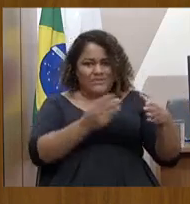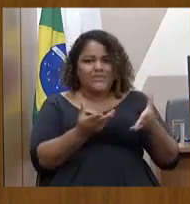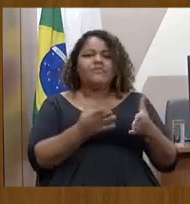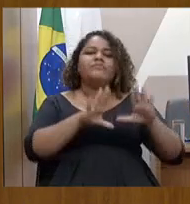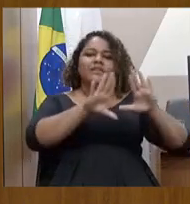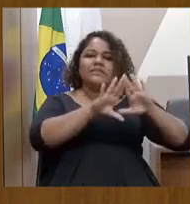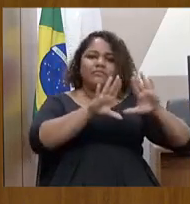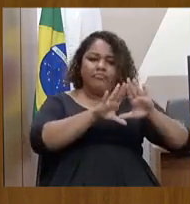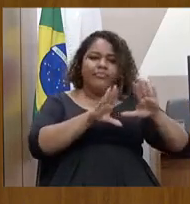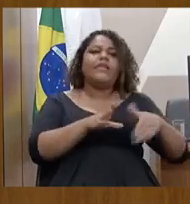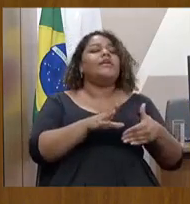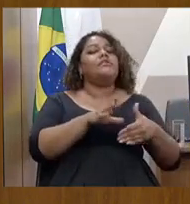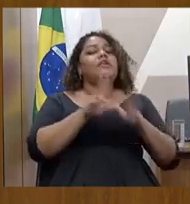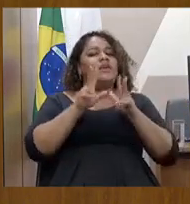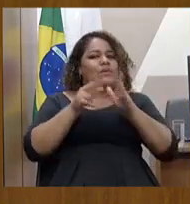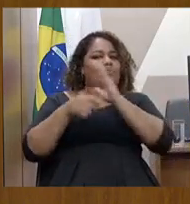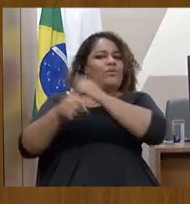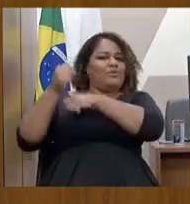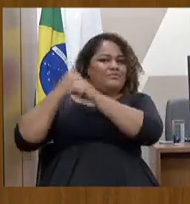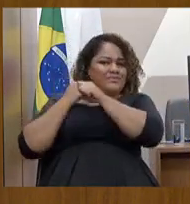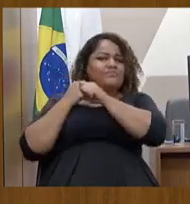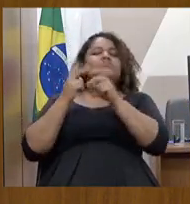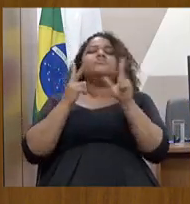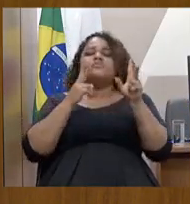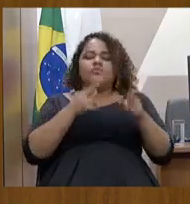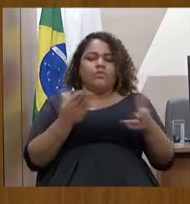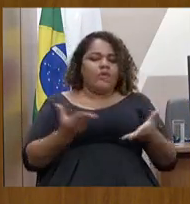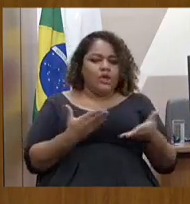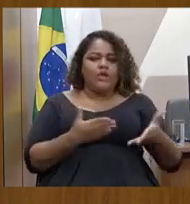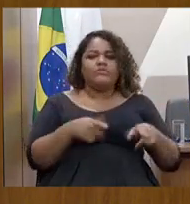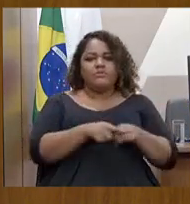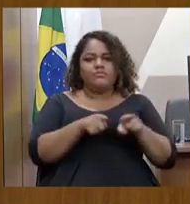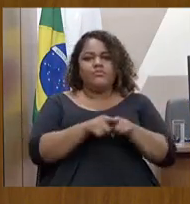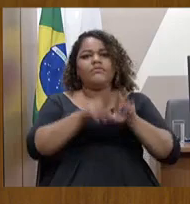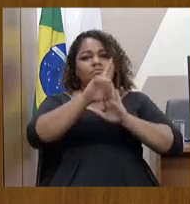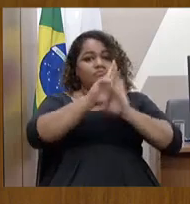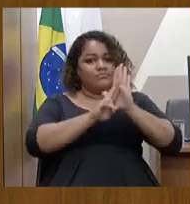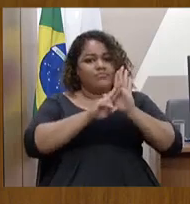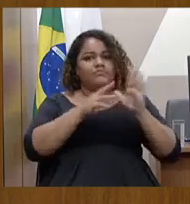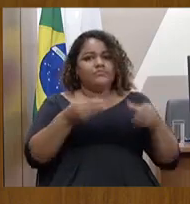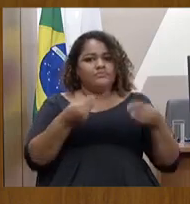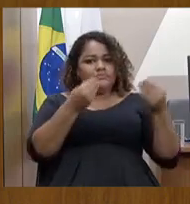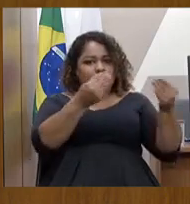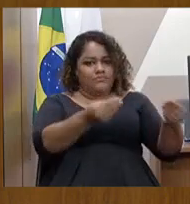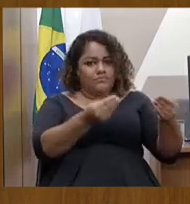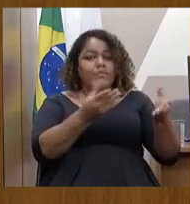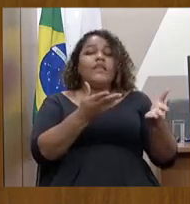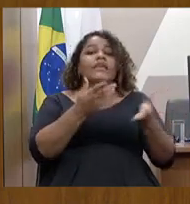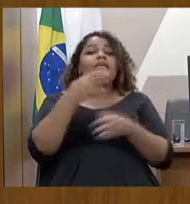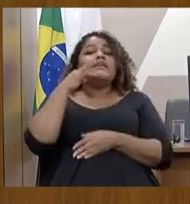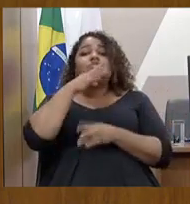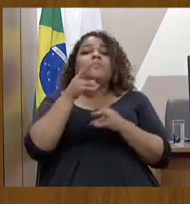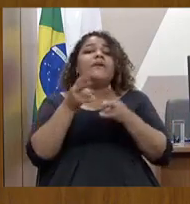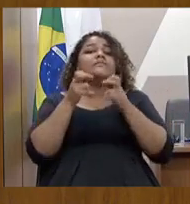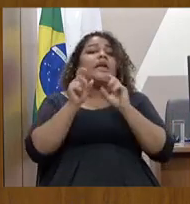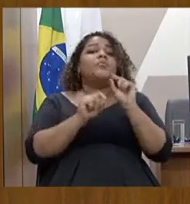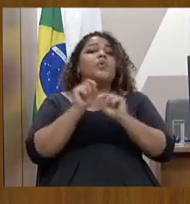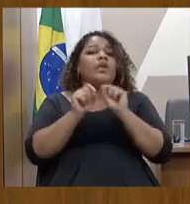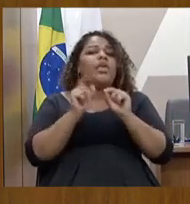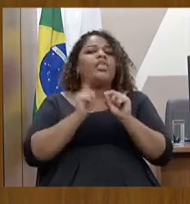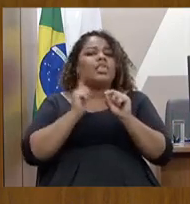o anterior nós fornecemos nós vamos fornecer naquele mesmo de forma atualizada nós podemos perceber que há uma relação